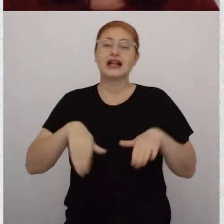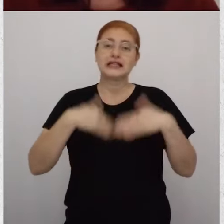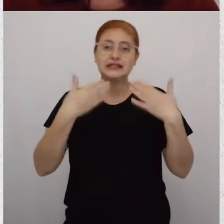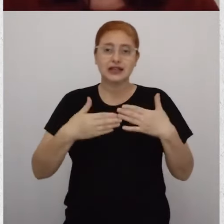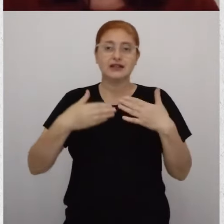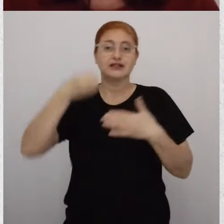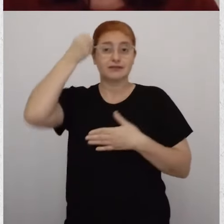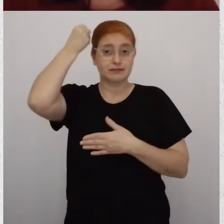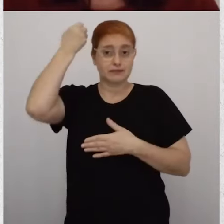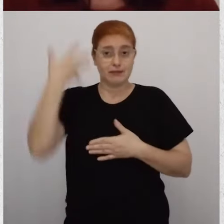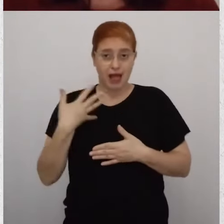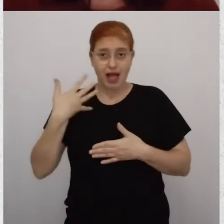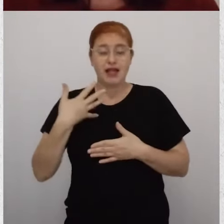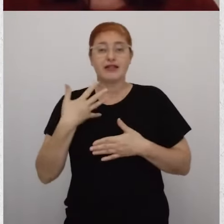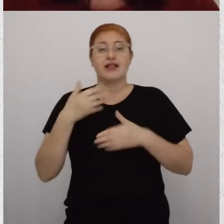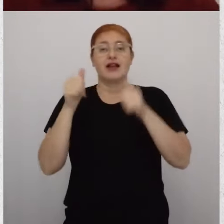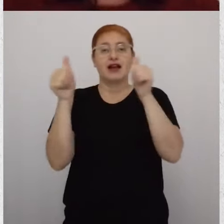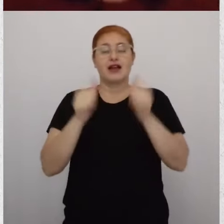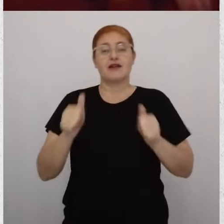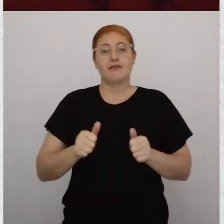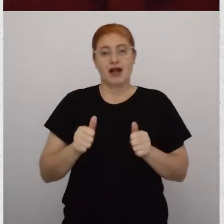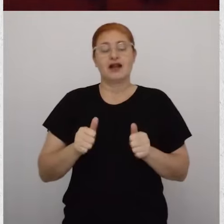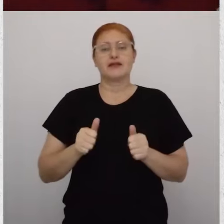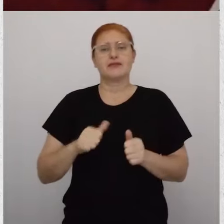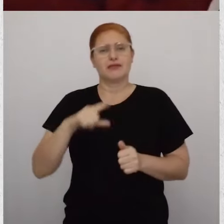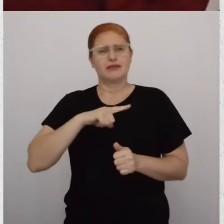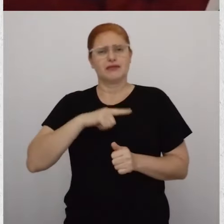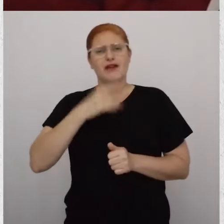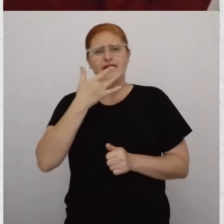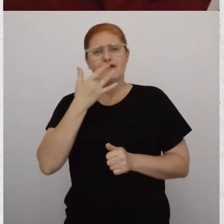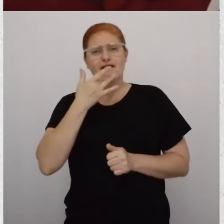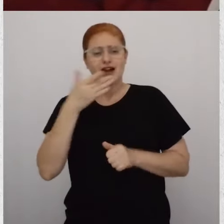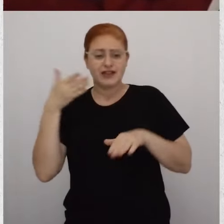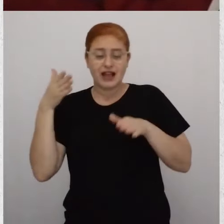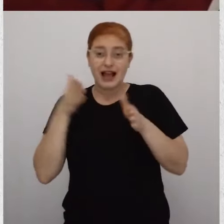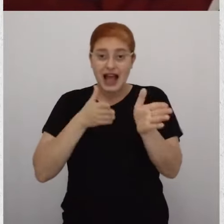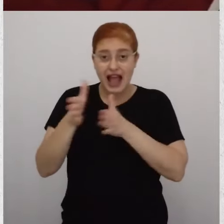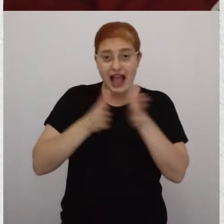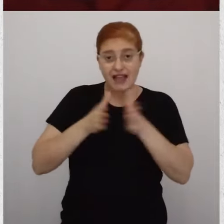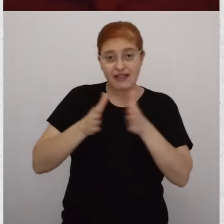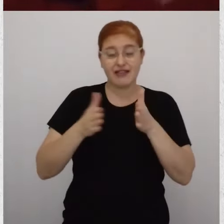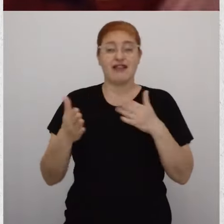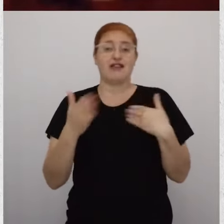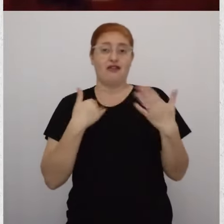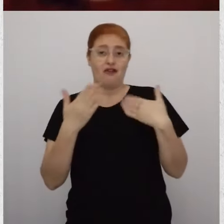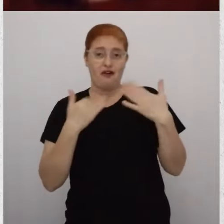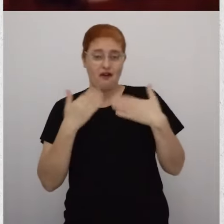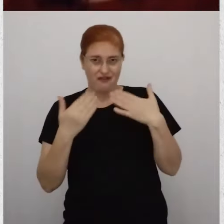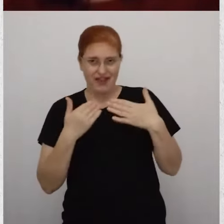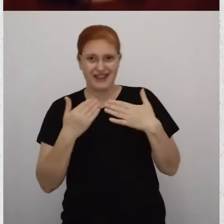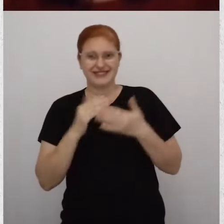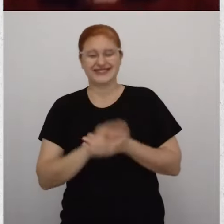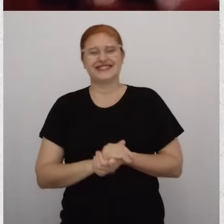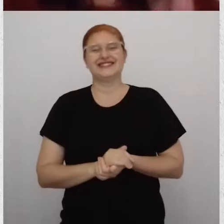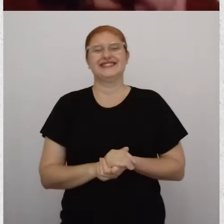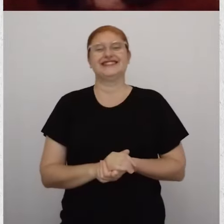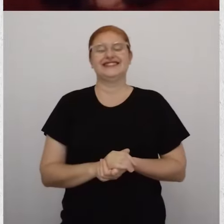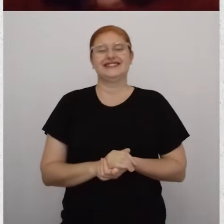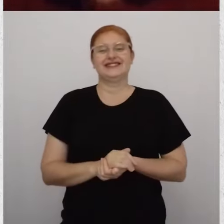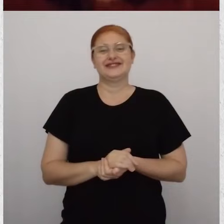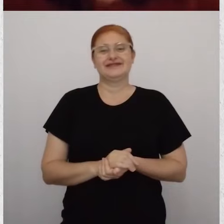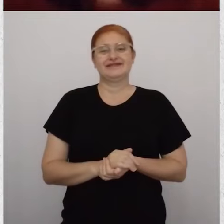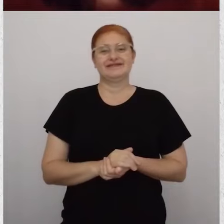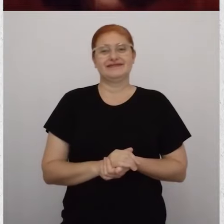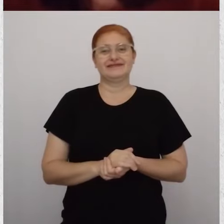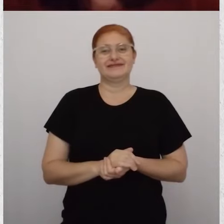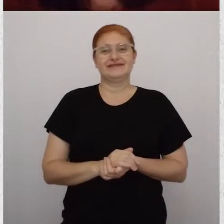a imagem para facilitar o acesso delas à nossa conversa. Daí elas constroem um universo, né?